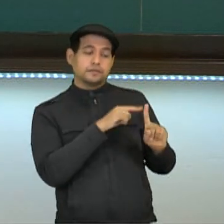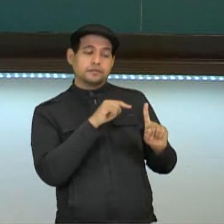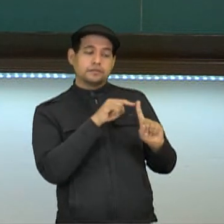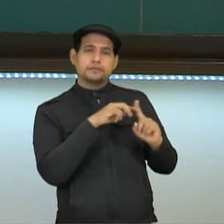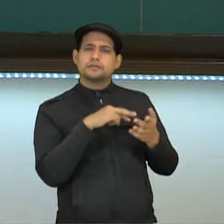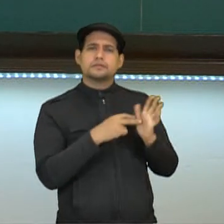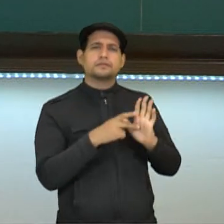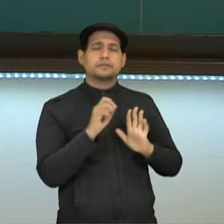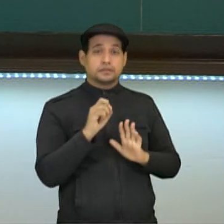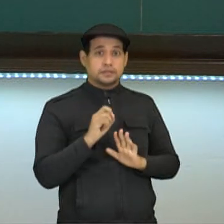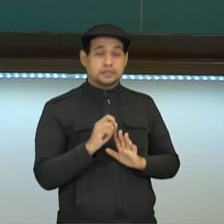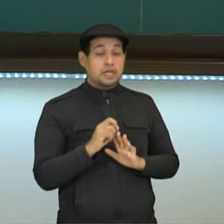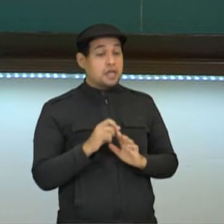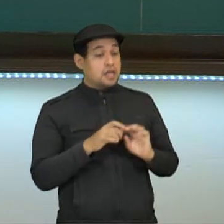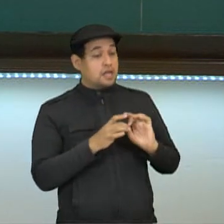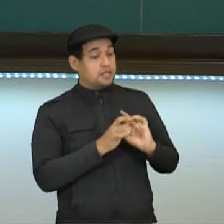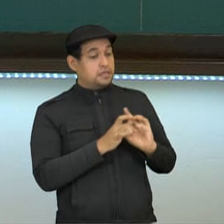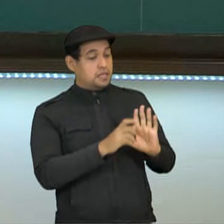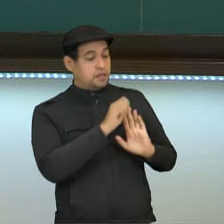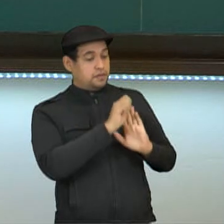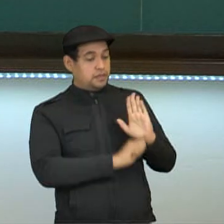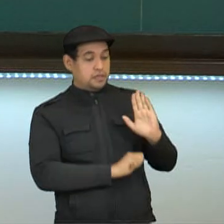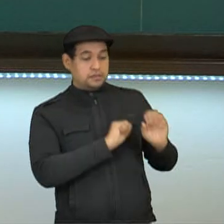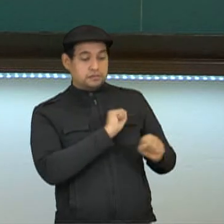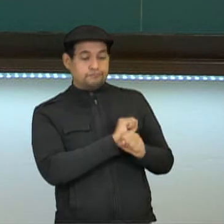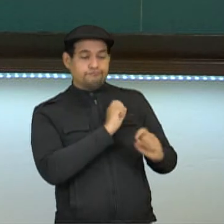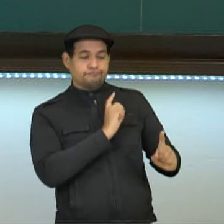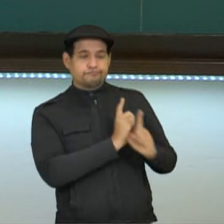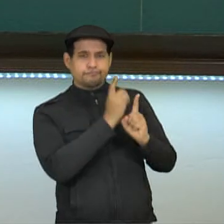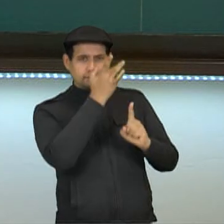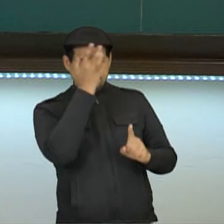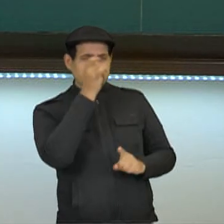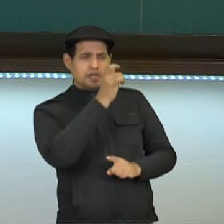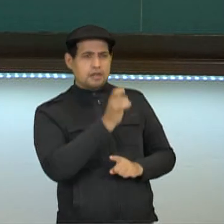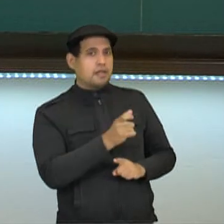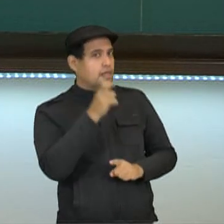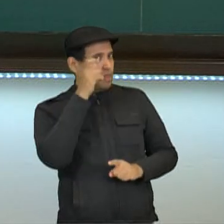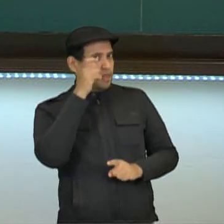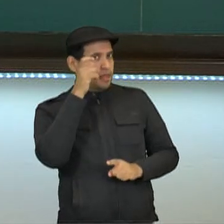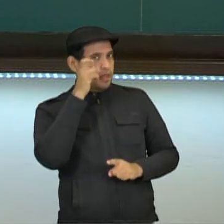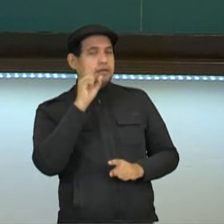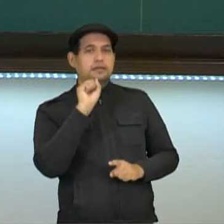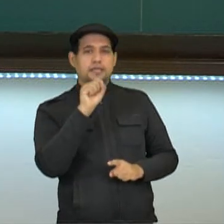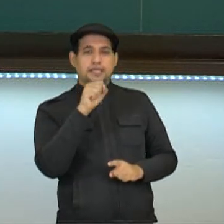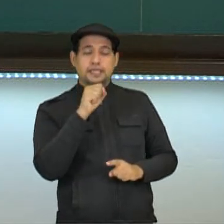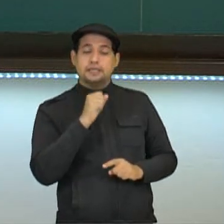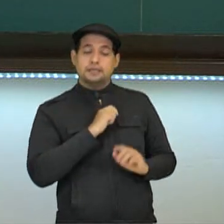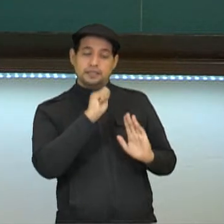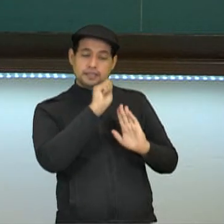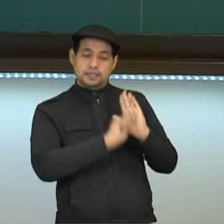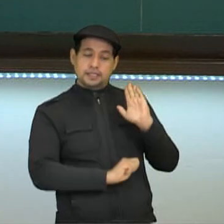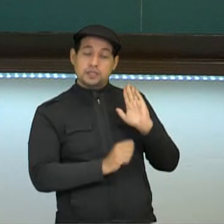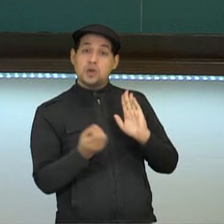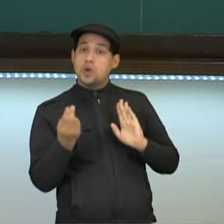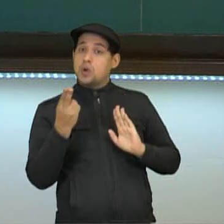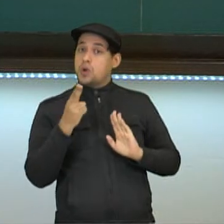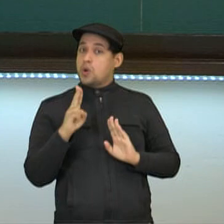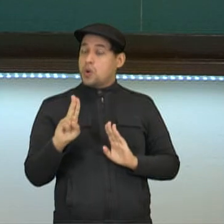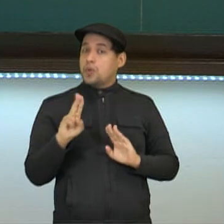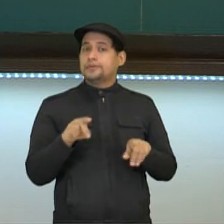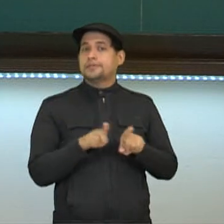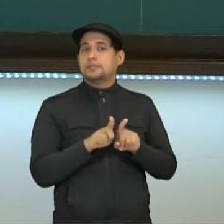é eu deixar o texto ali e encontrar pessoas que se interessem por esse meu texto, ou esse